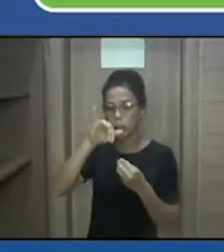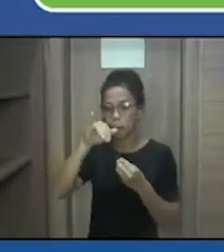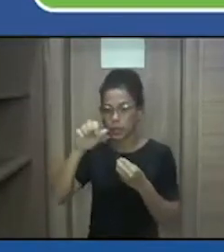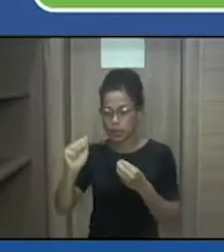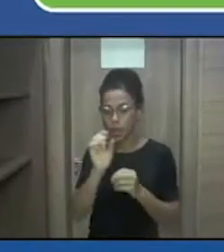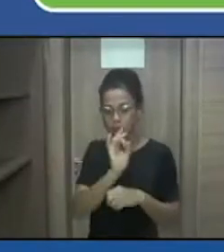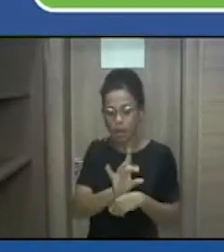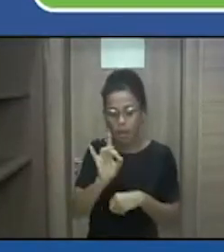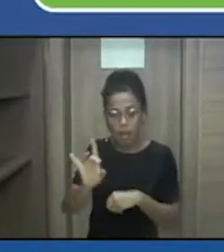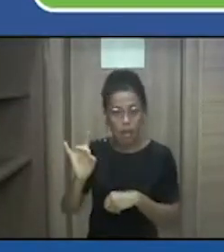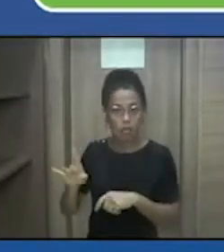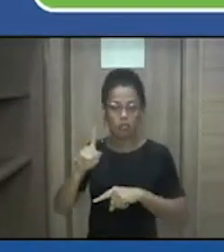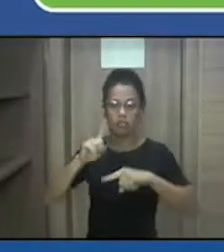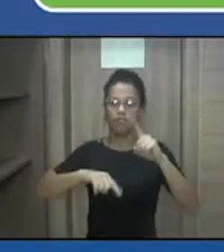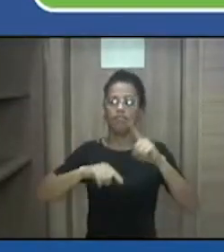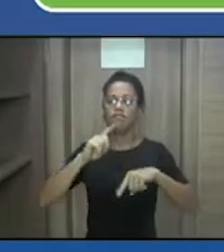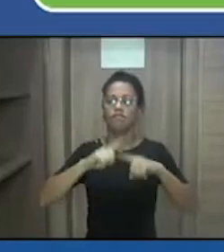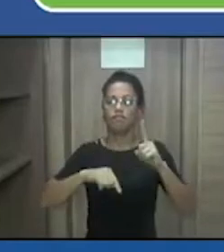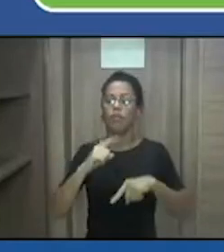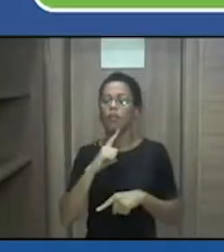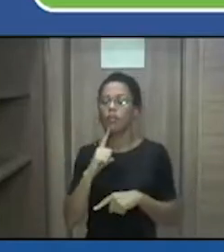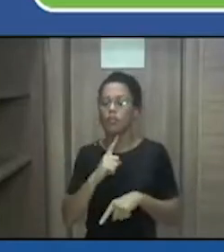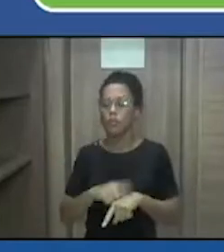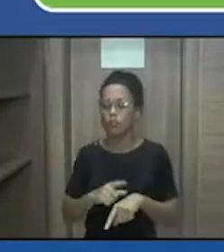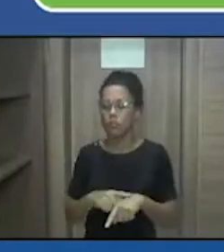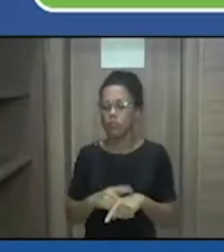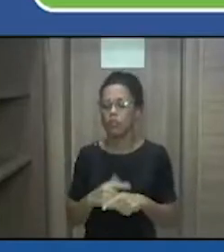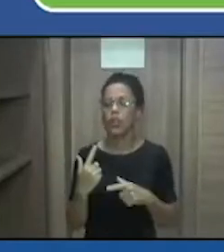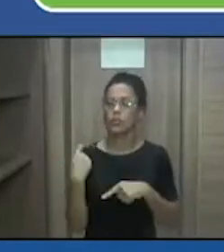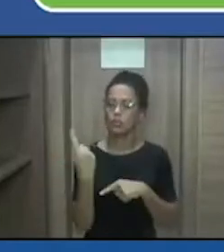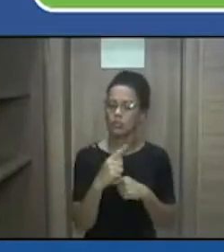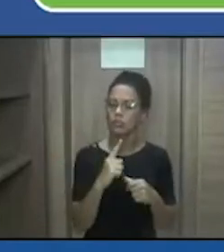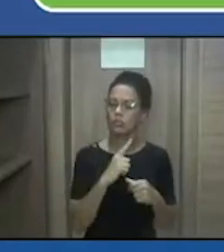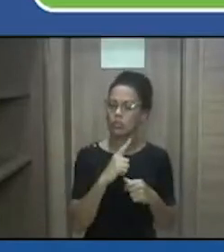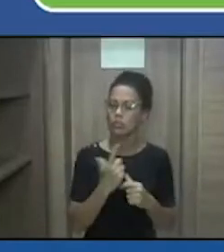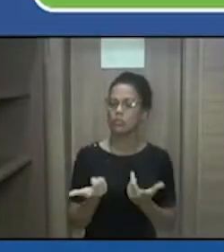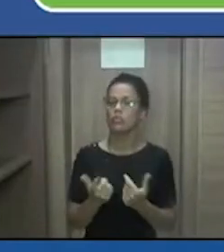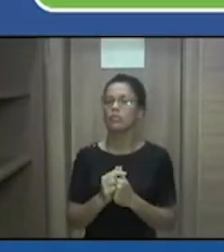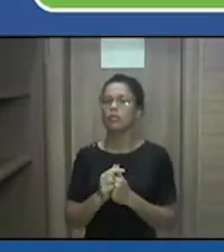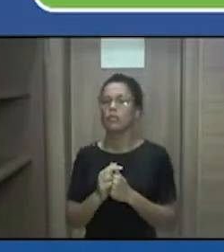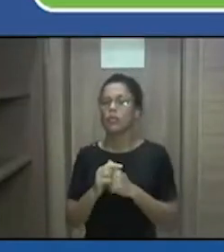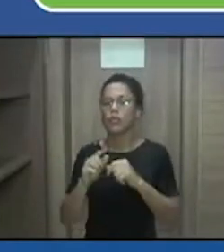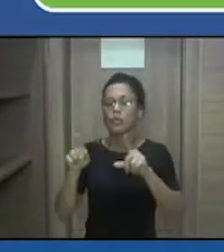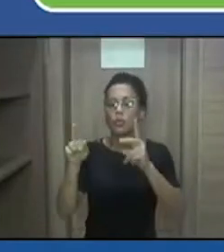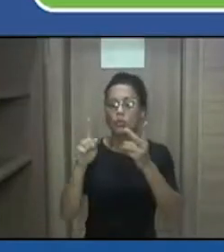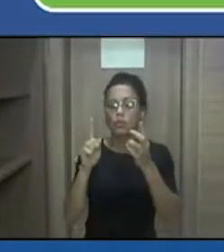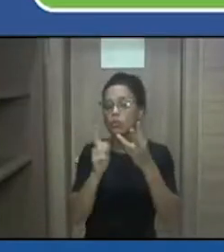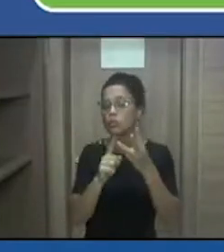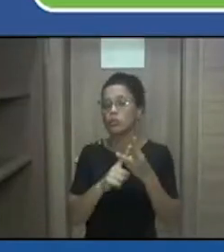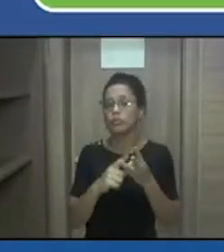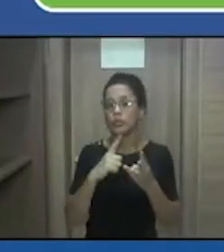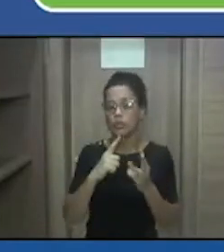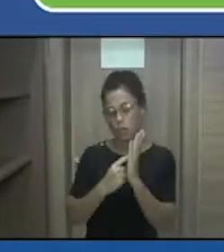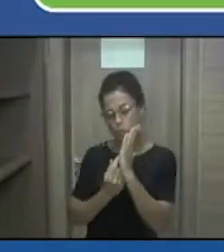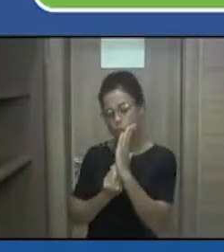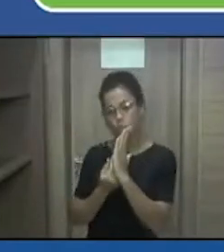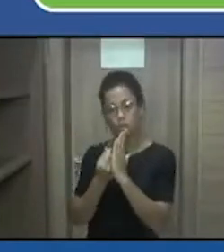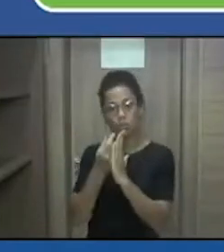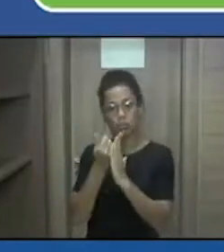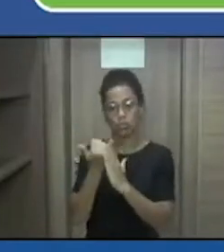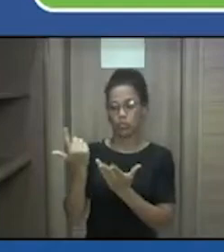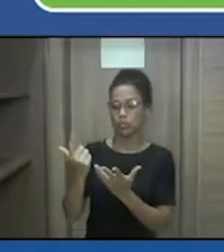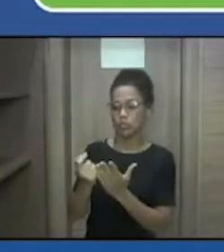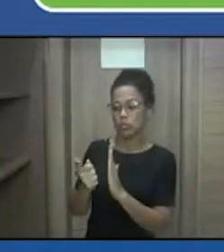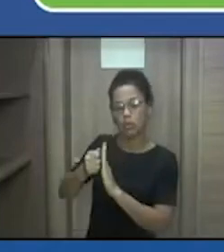etapa que levou bastante tempo para que a gente pudesse fazer essa estimativa de dosimetria. O custo dos recursos consumidos,